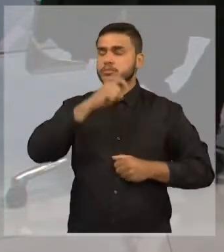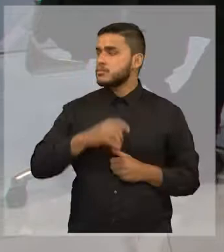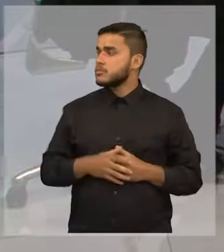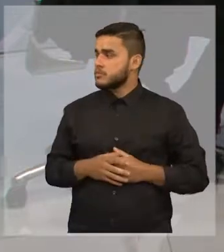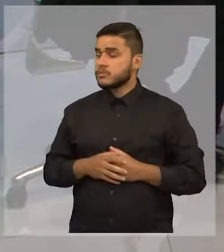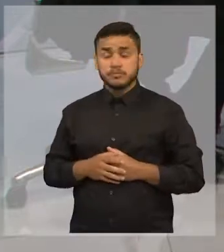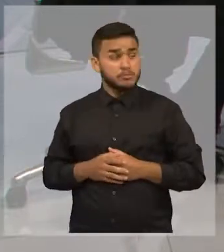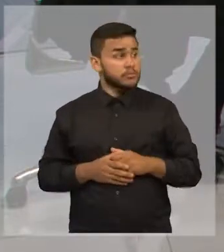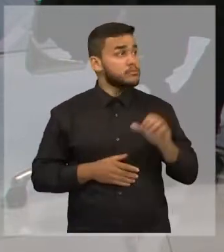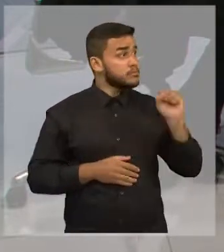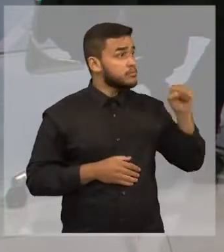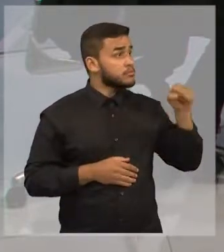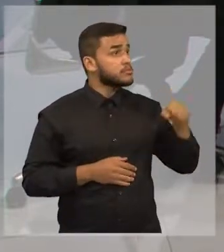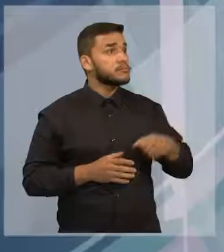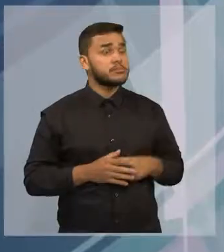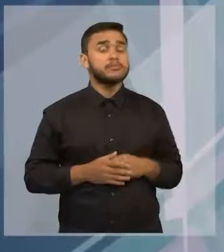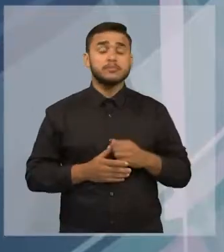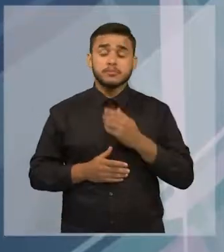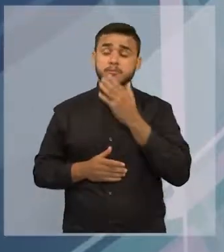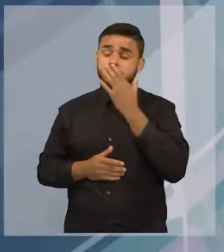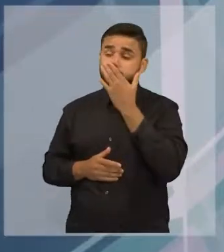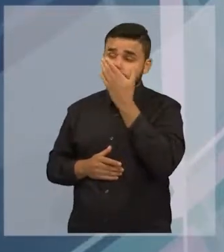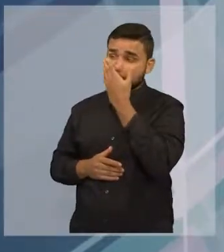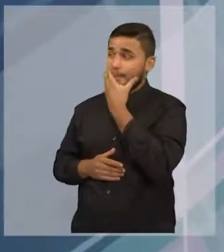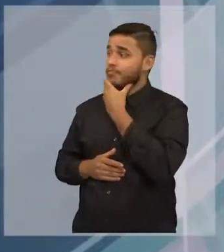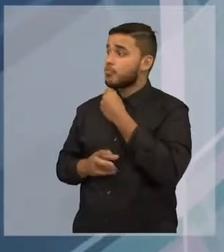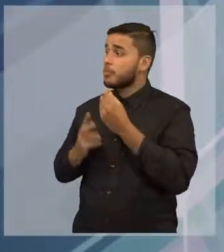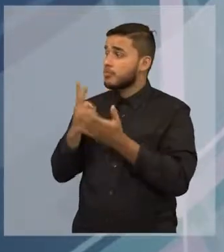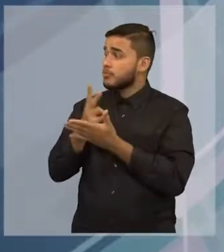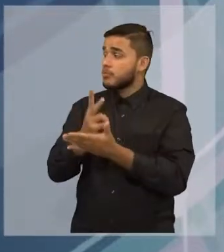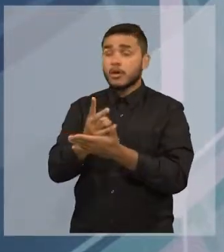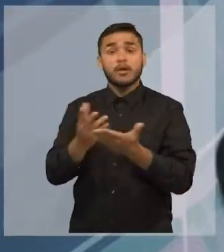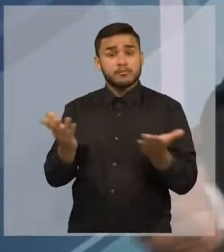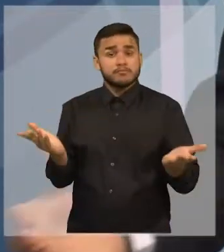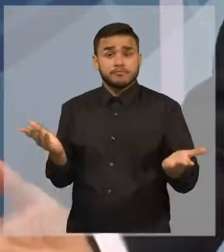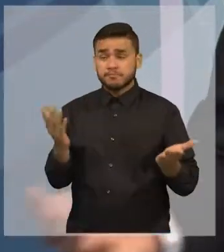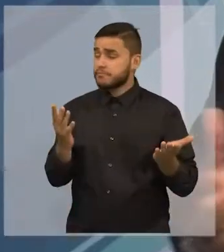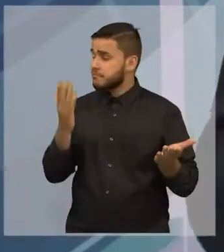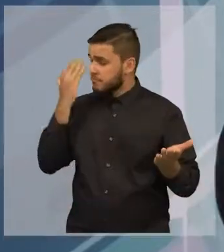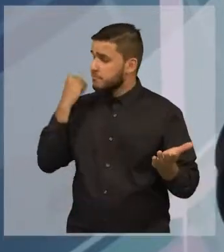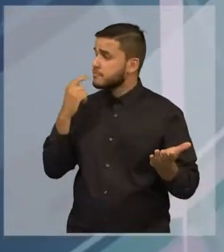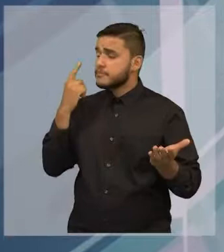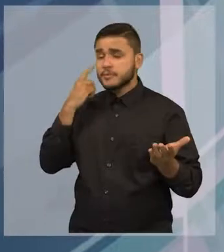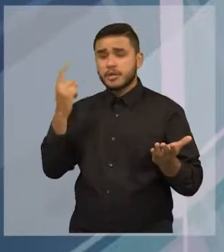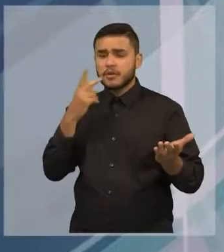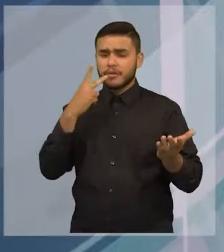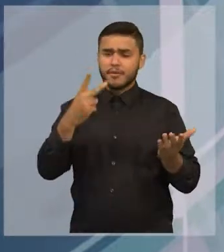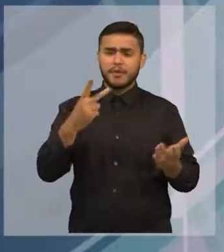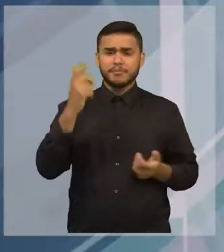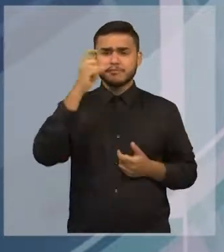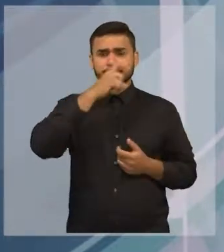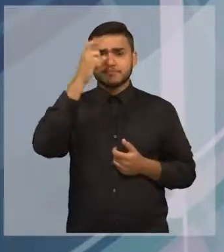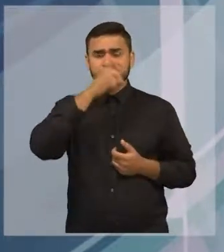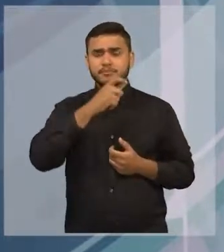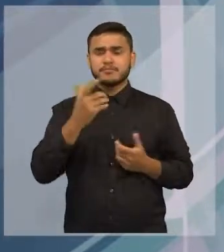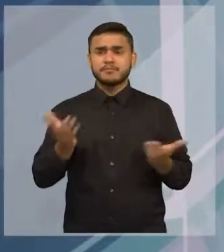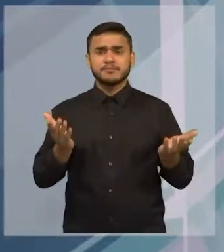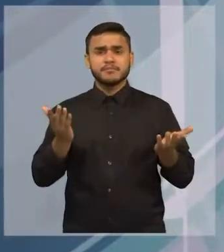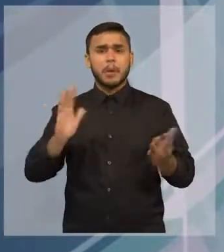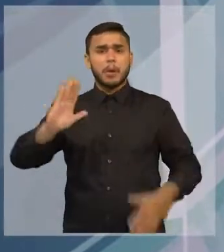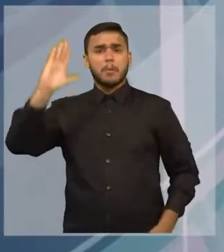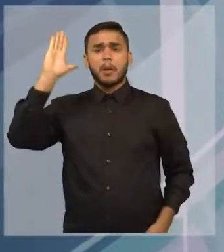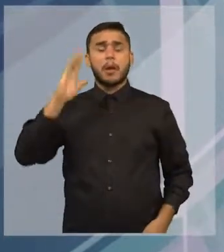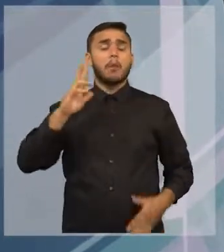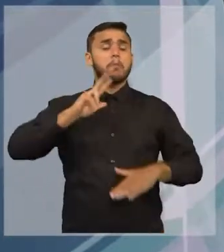campanhas. Então você teve, e isso ele permanece, quer dizer, ele continua falando em verdades. Como a gente diz, ele